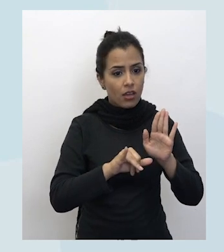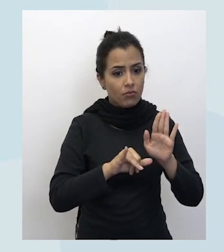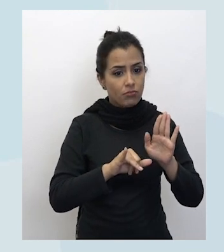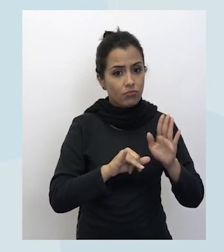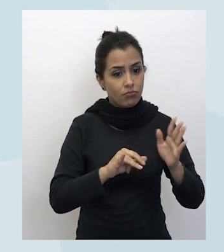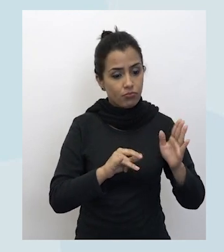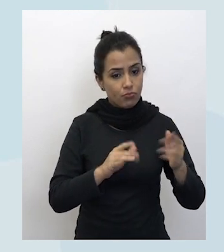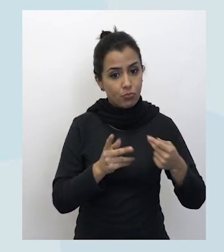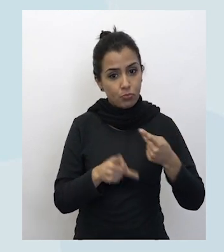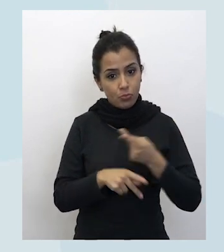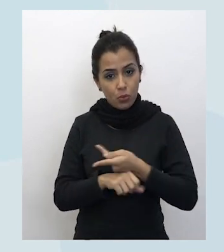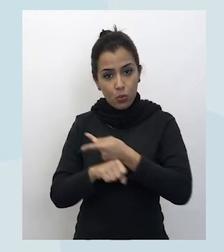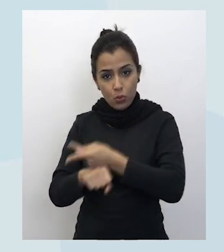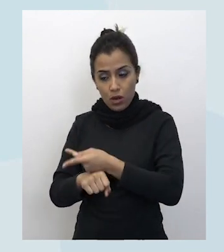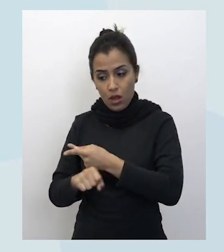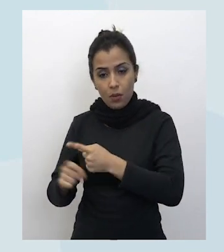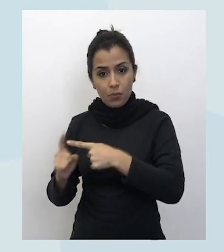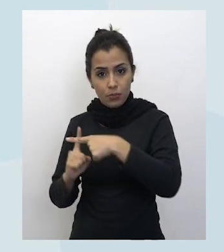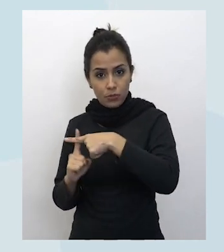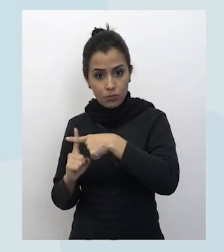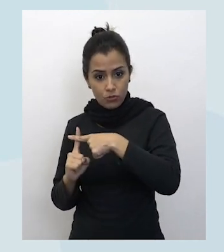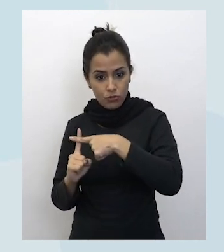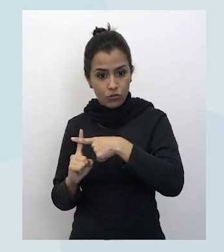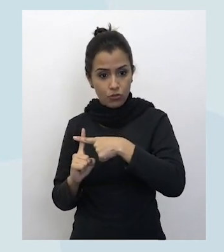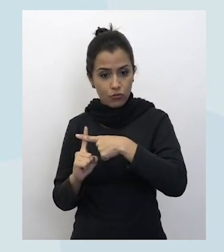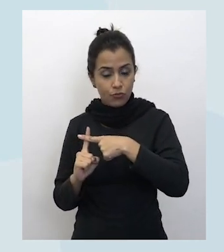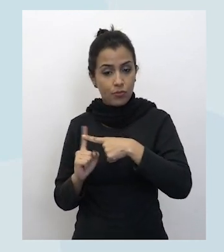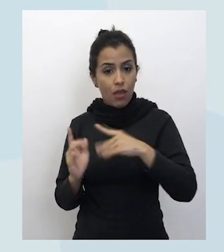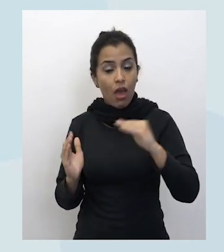carga positiva. E ela vai correr até